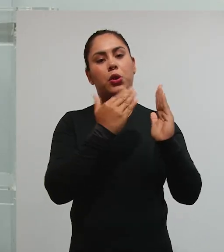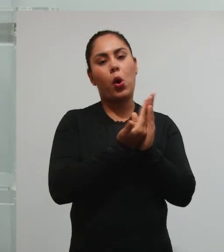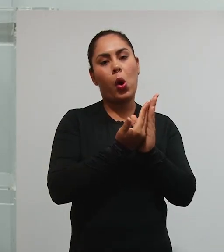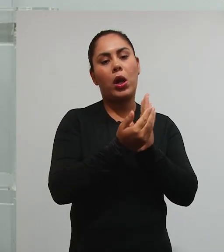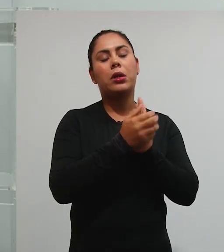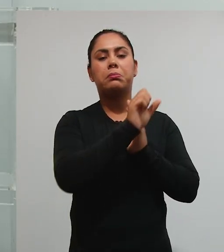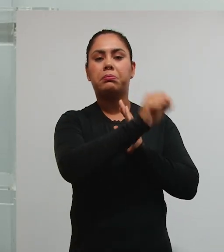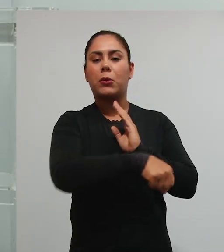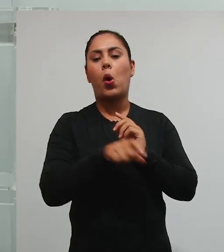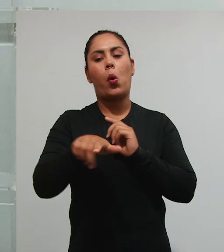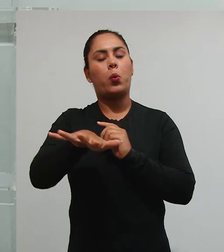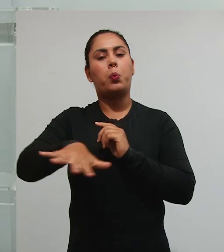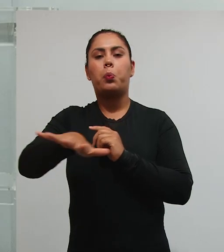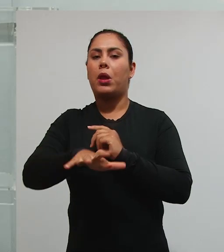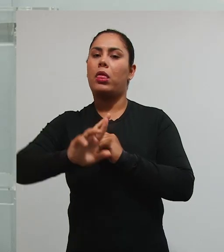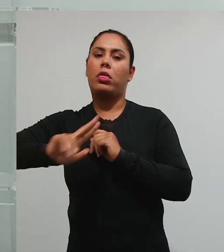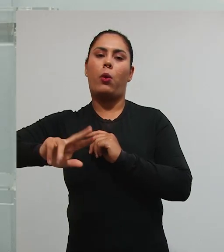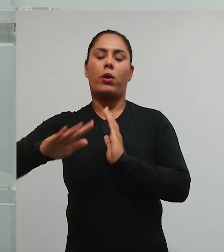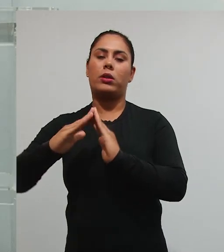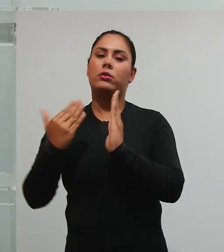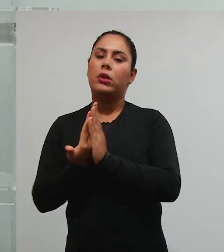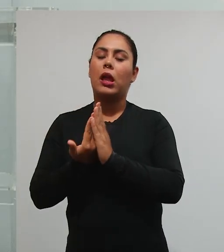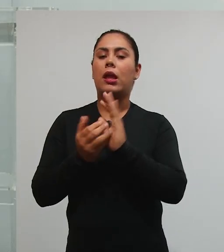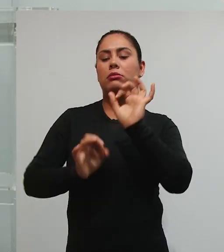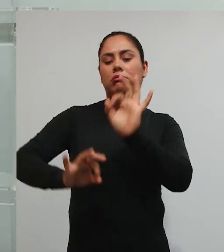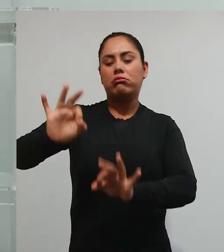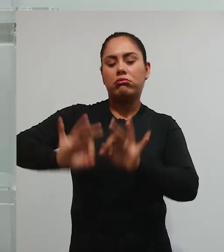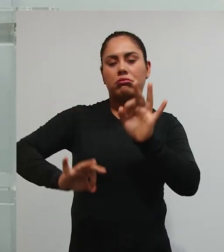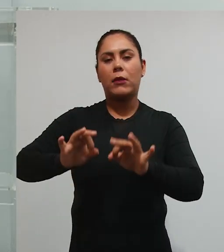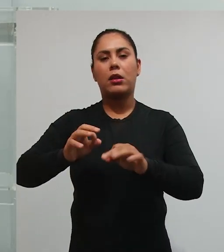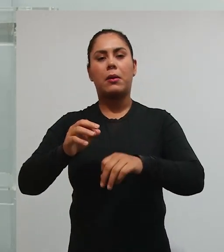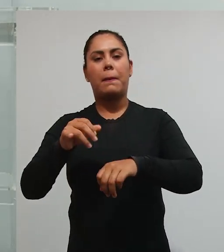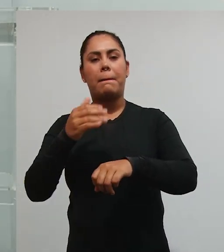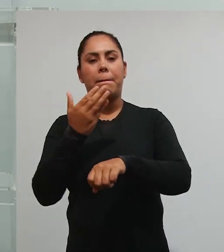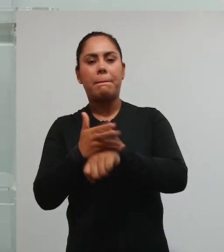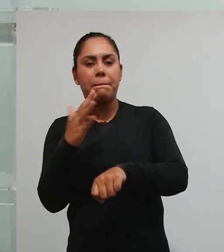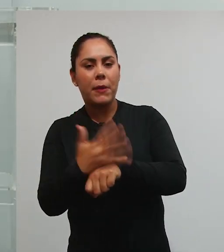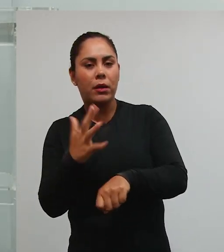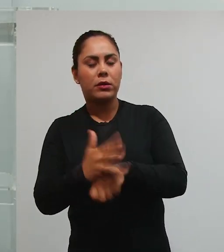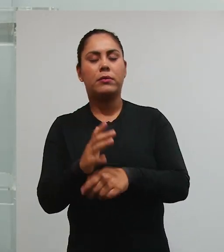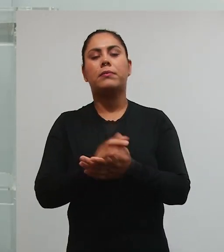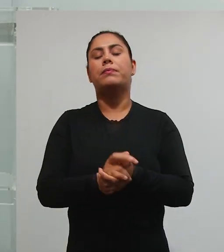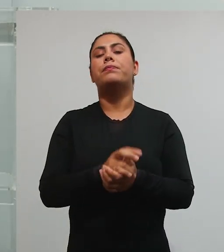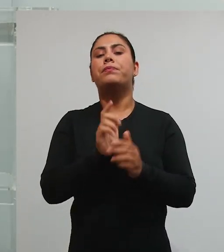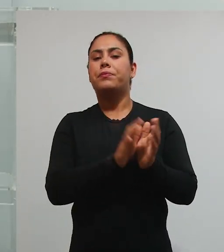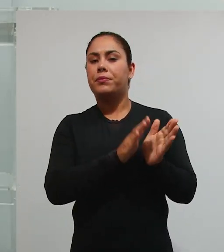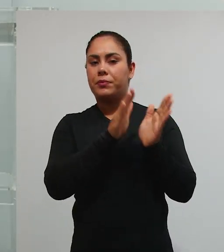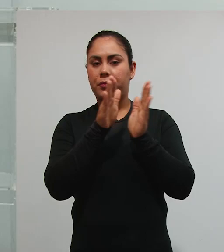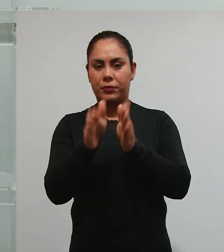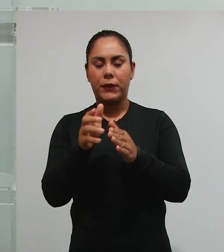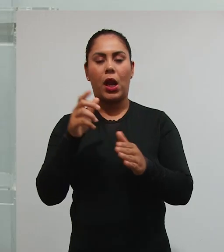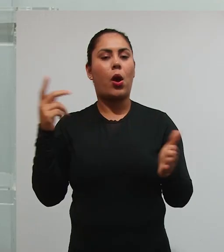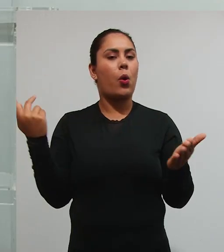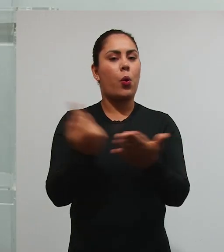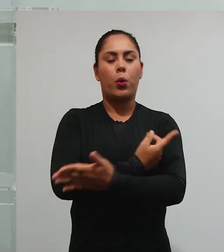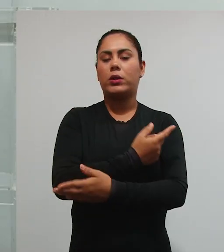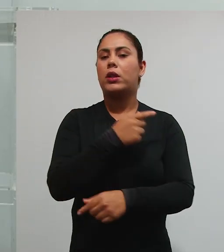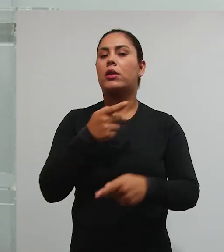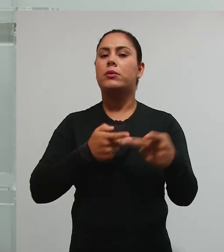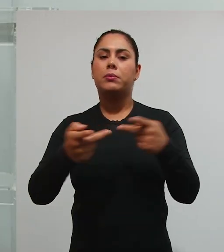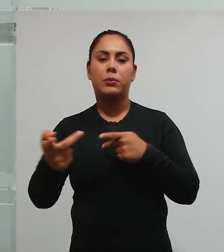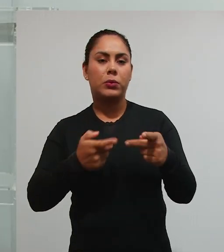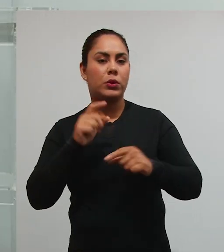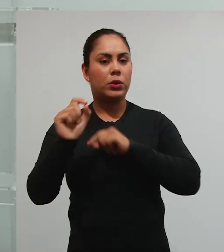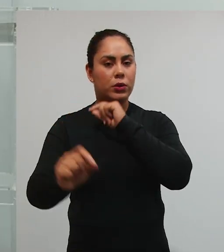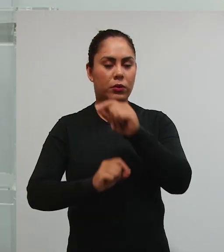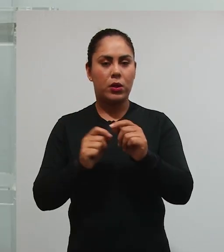não escolares. Então nós estamos num preparatório, é uma prévia para o estágio. O outro espaço onde acontece o